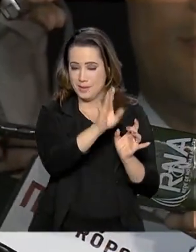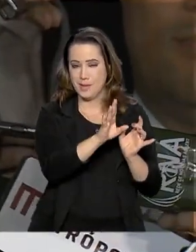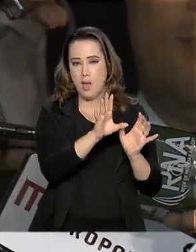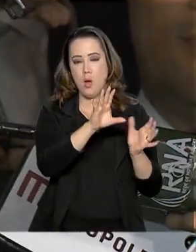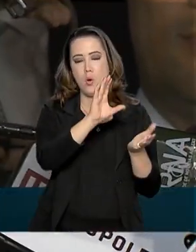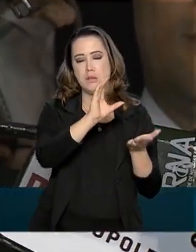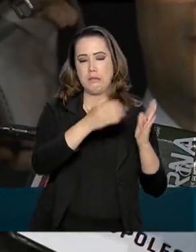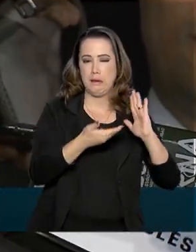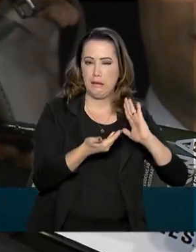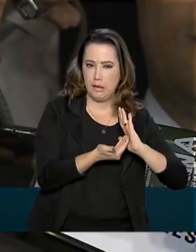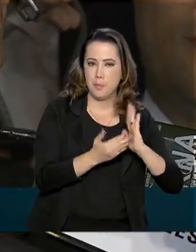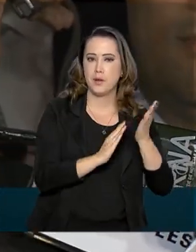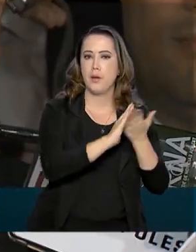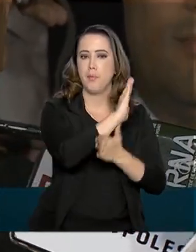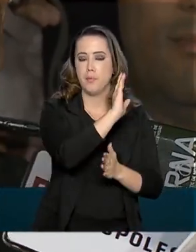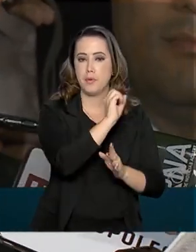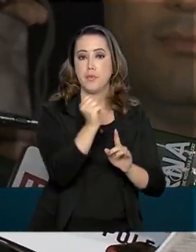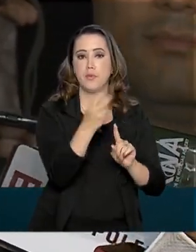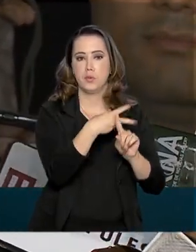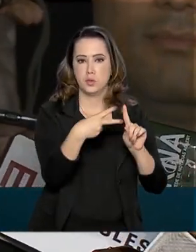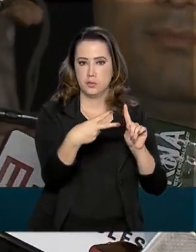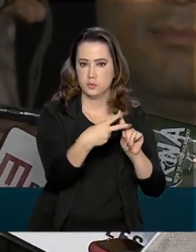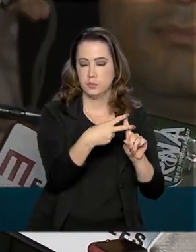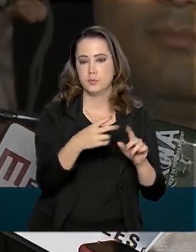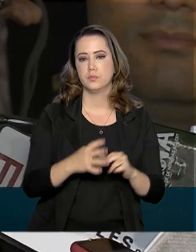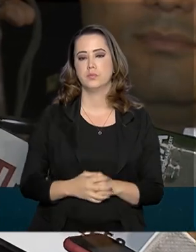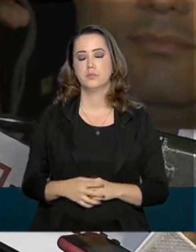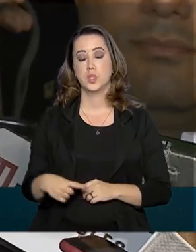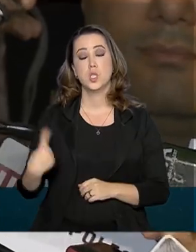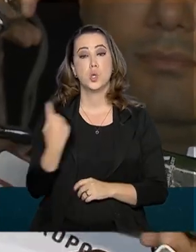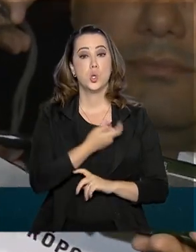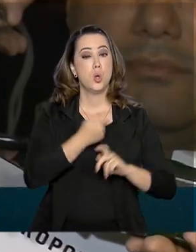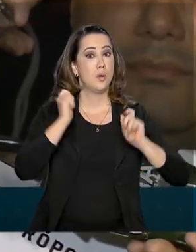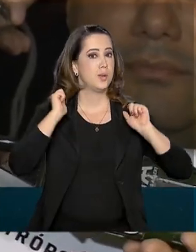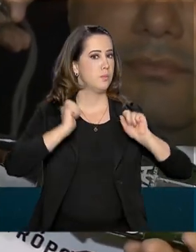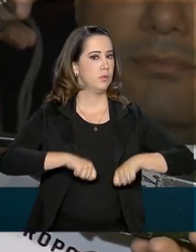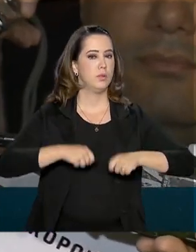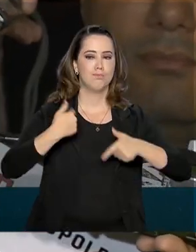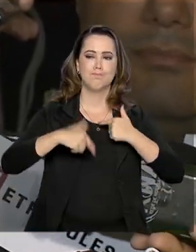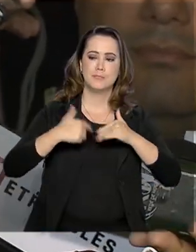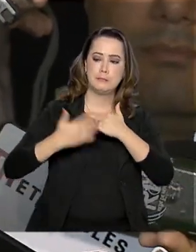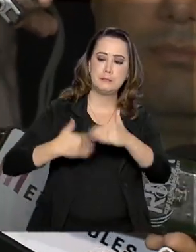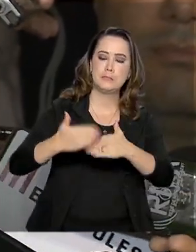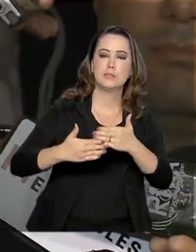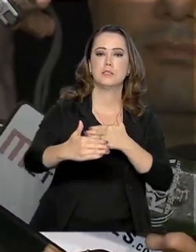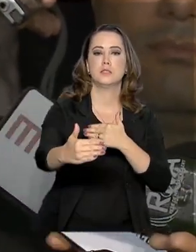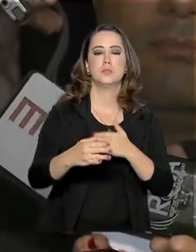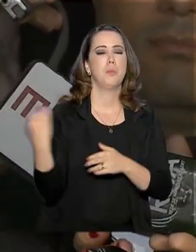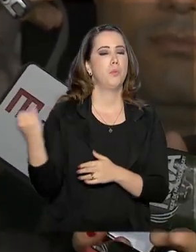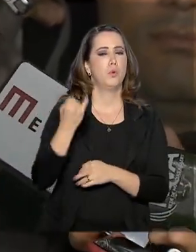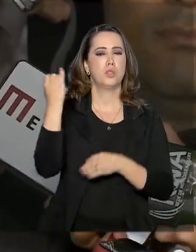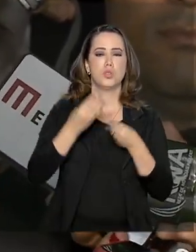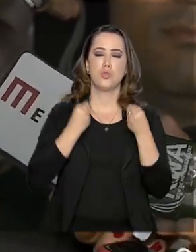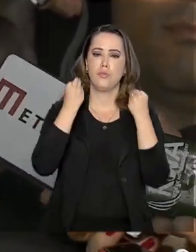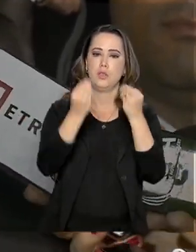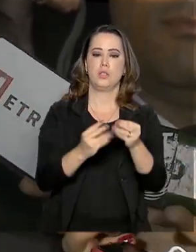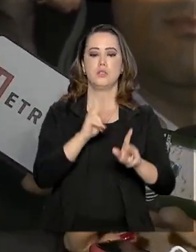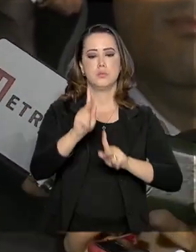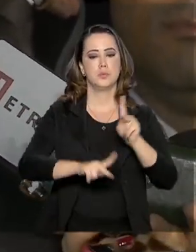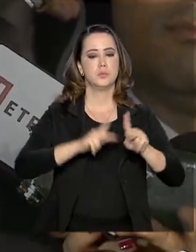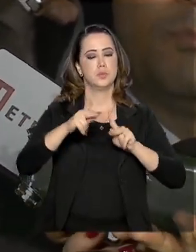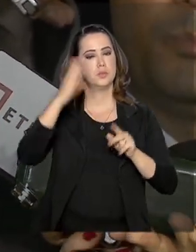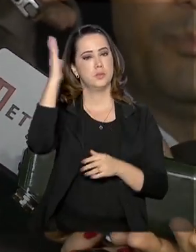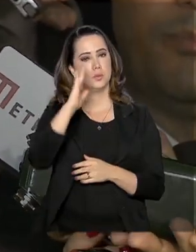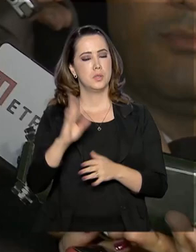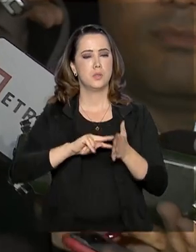sabe que tem muito trabalho pela frente, mas nós vamos poder fazer uma das mais importantes entregas à população